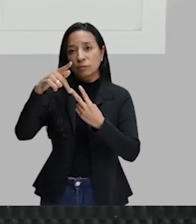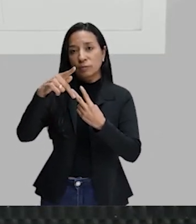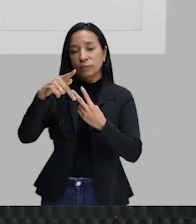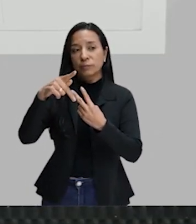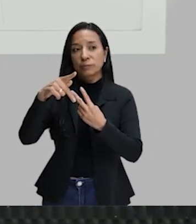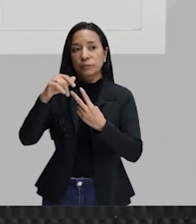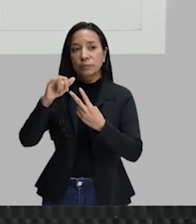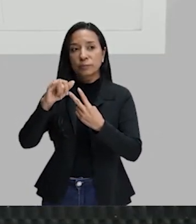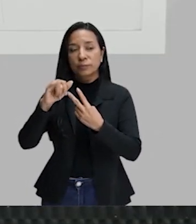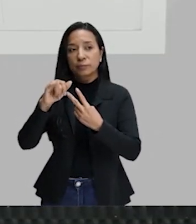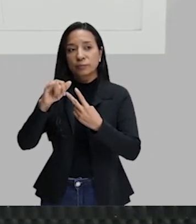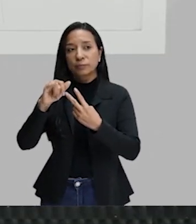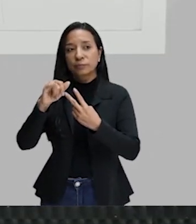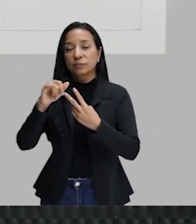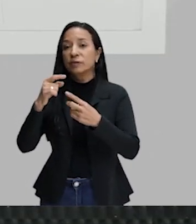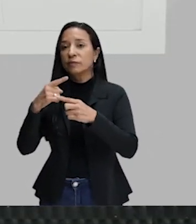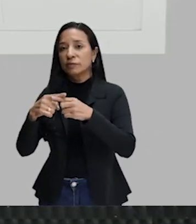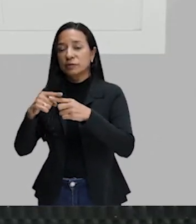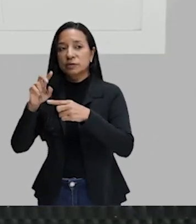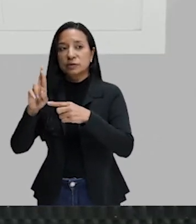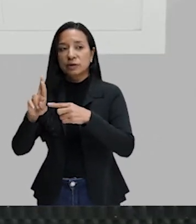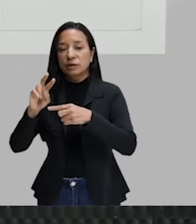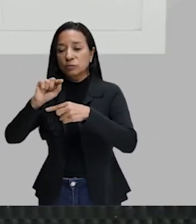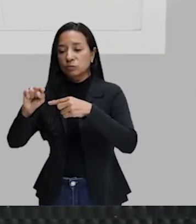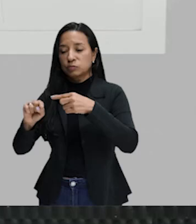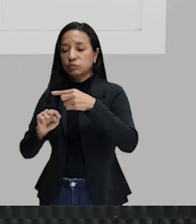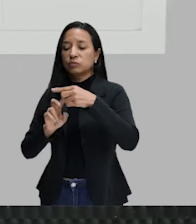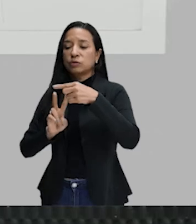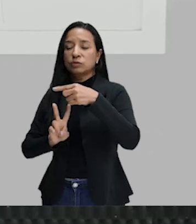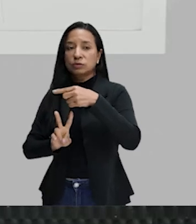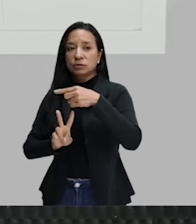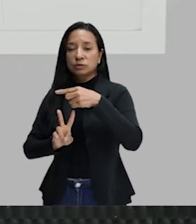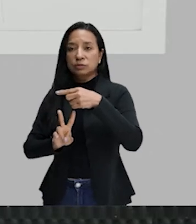desse jeito, né? Ou você pode fazer também a substituição, né,